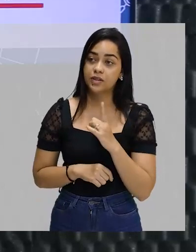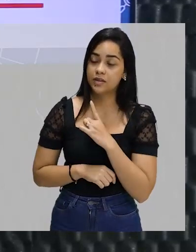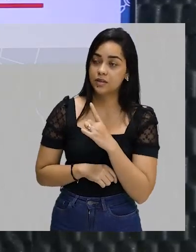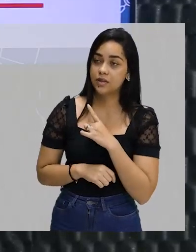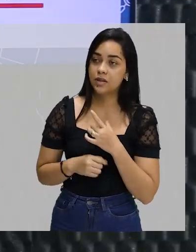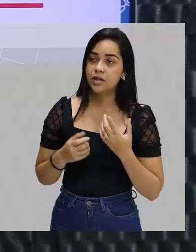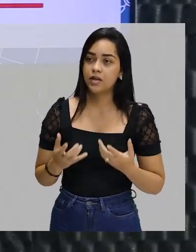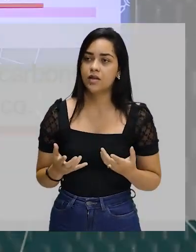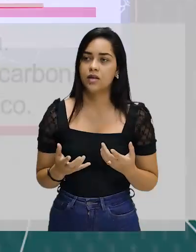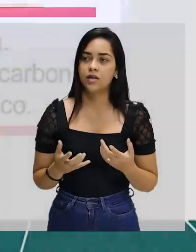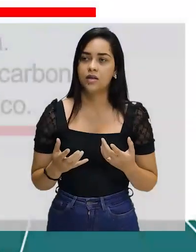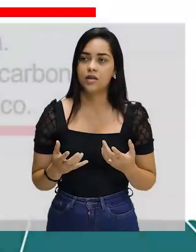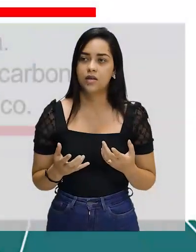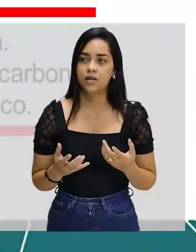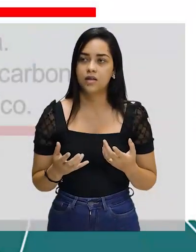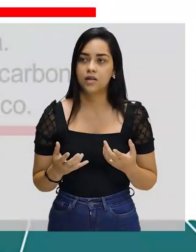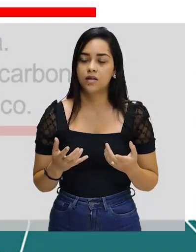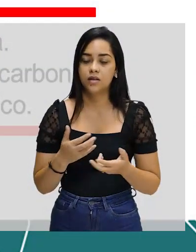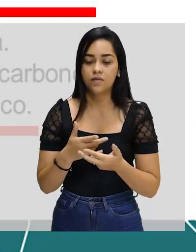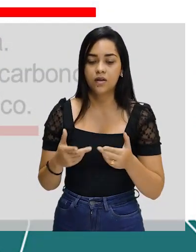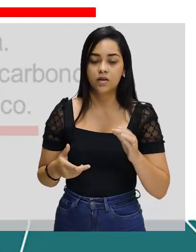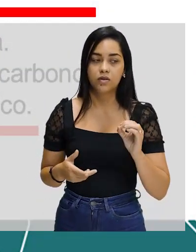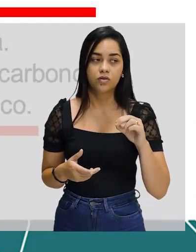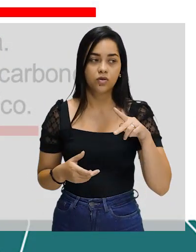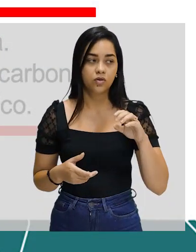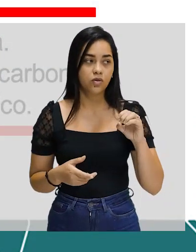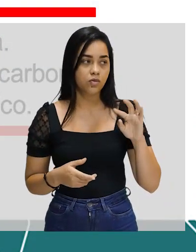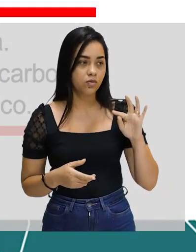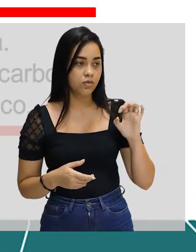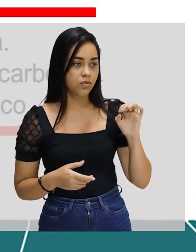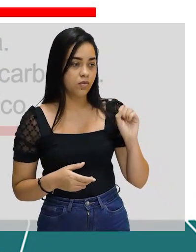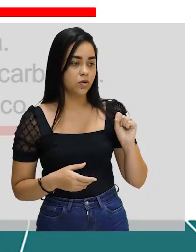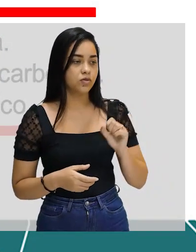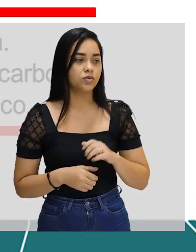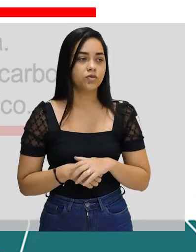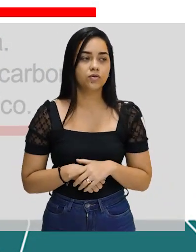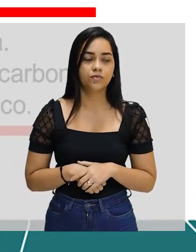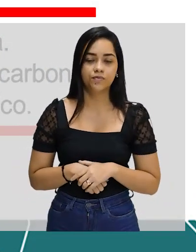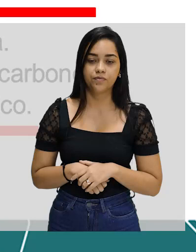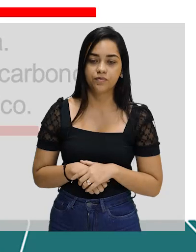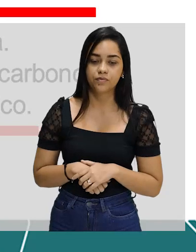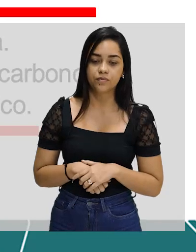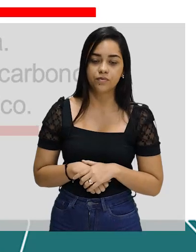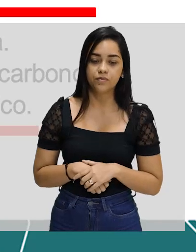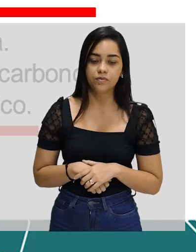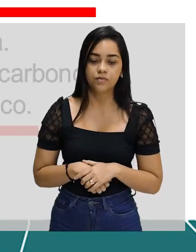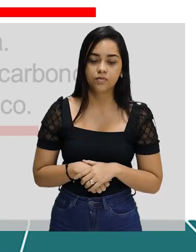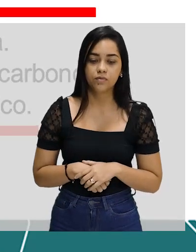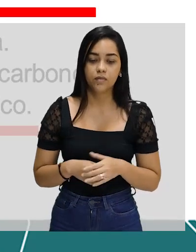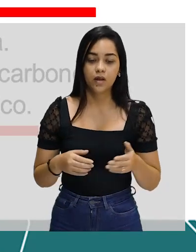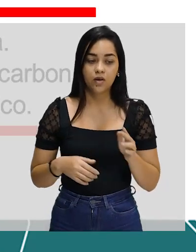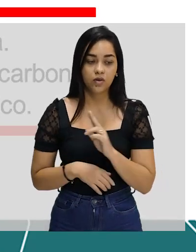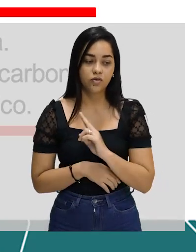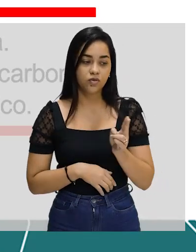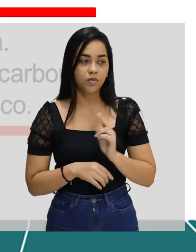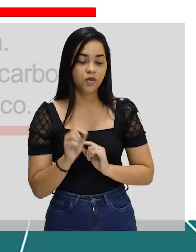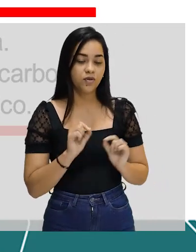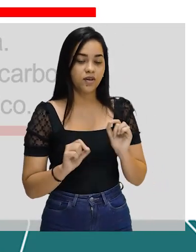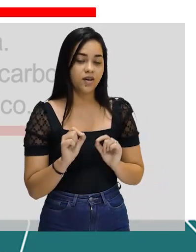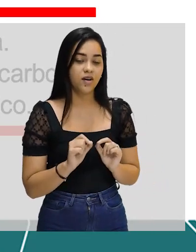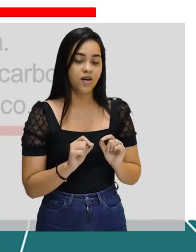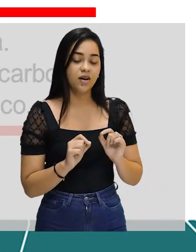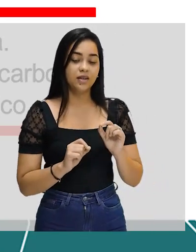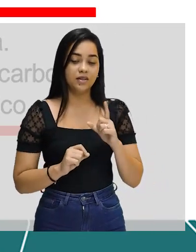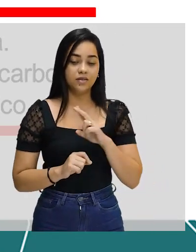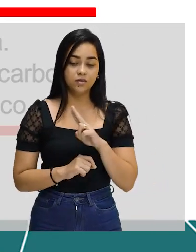existiam muitos compostos orgânicos. Show de bola, turminha? A nomenclatura